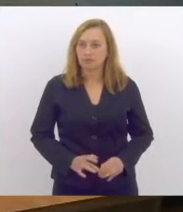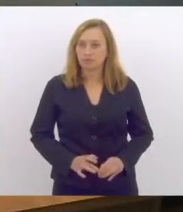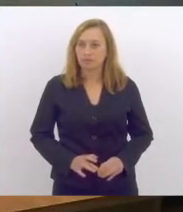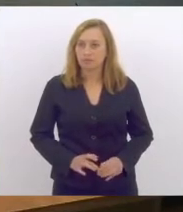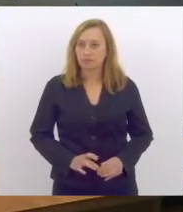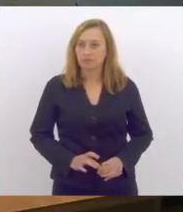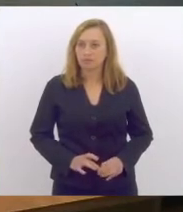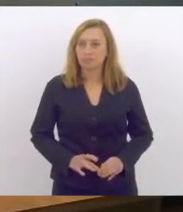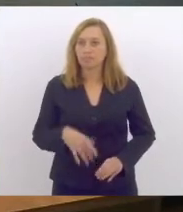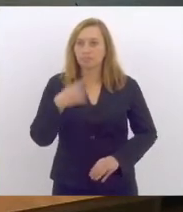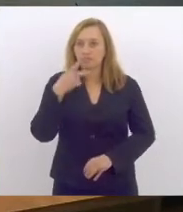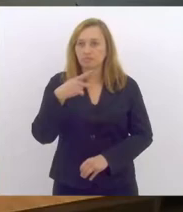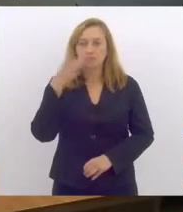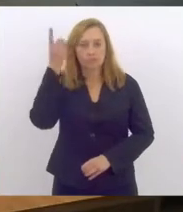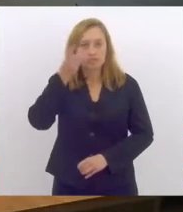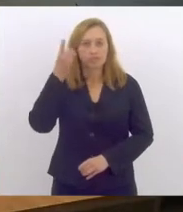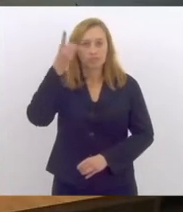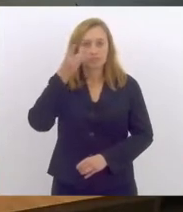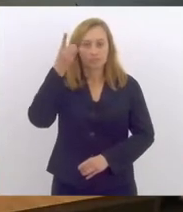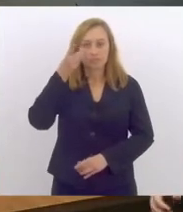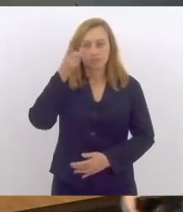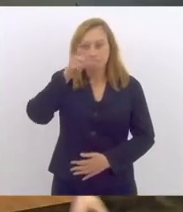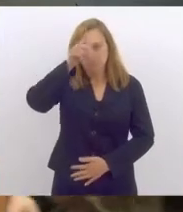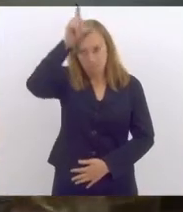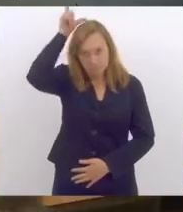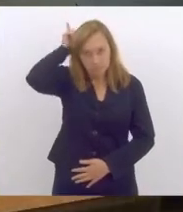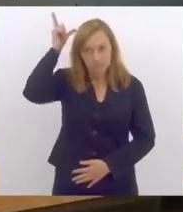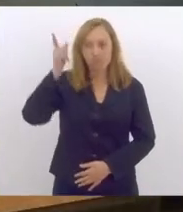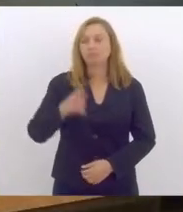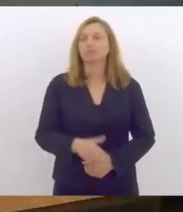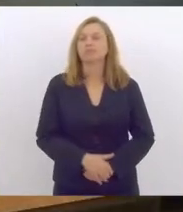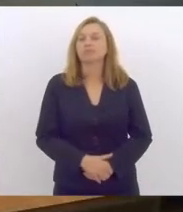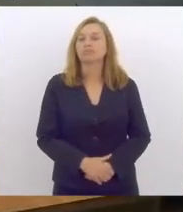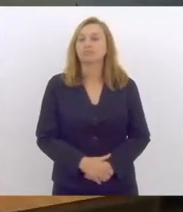Com a palavra, o deputado Luiz Paulo.